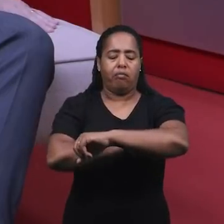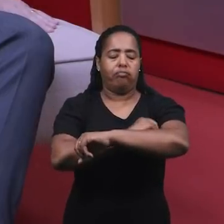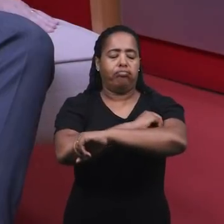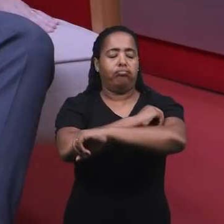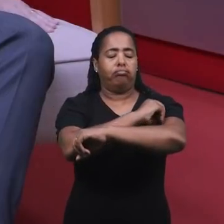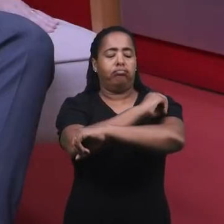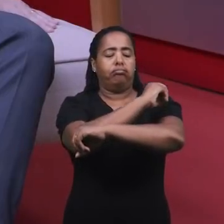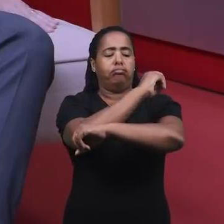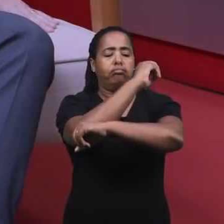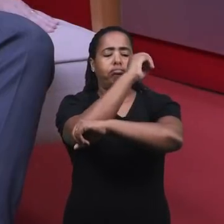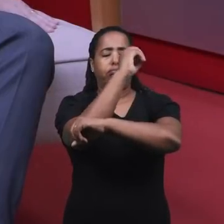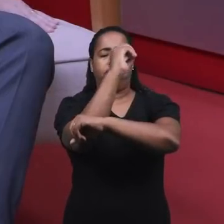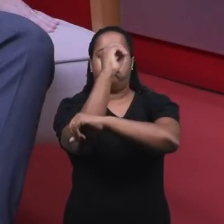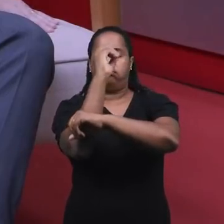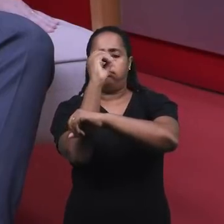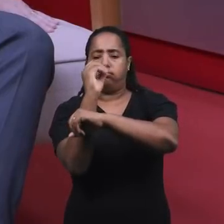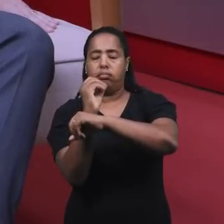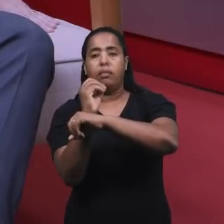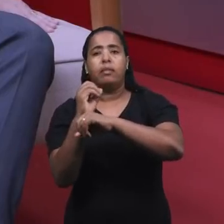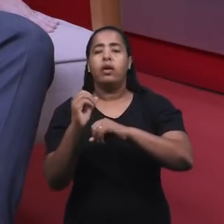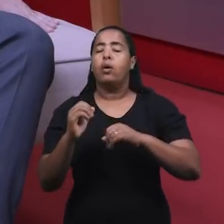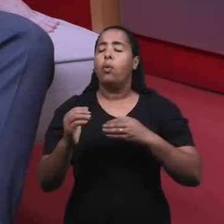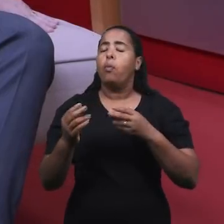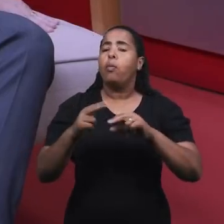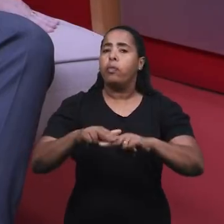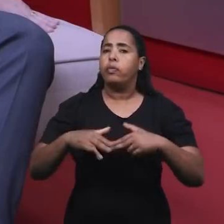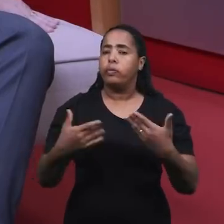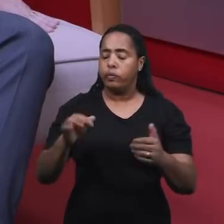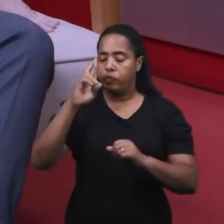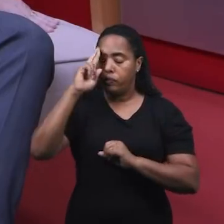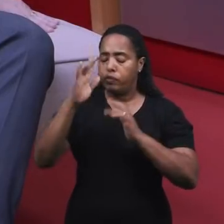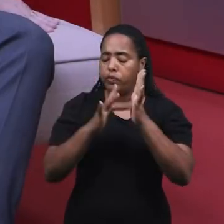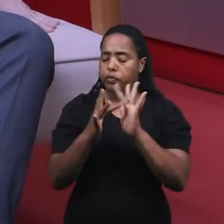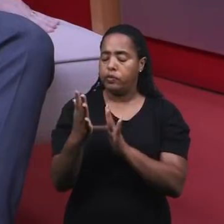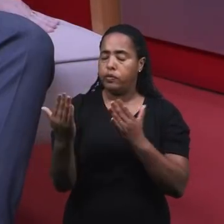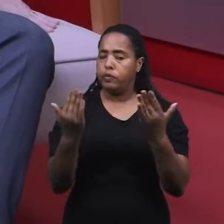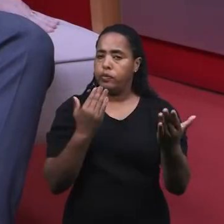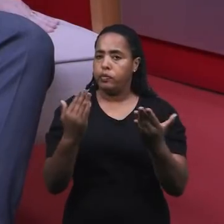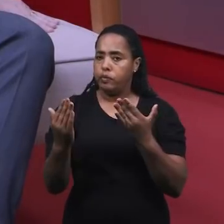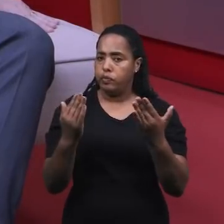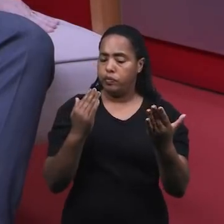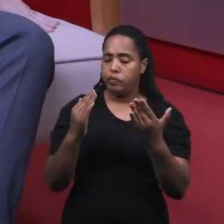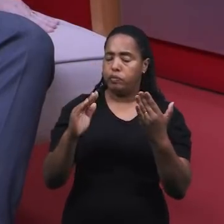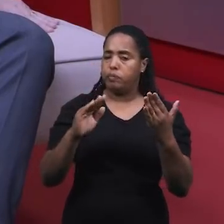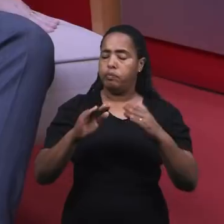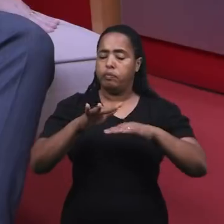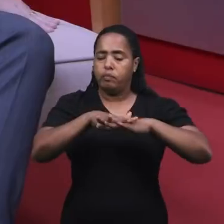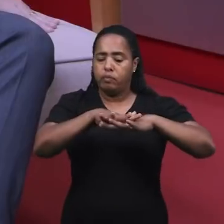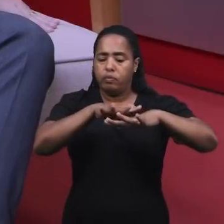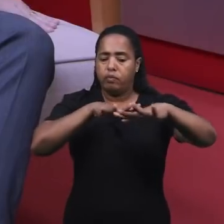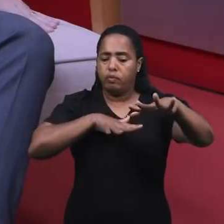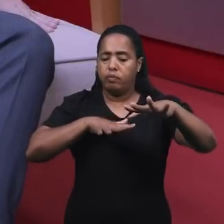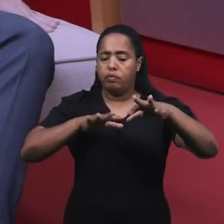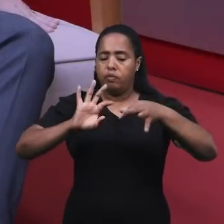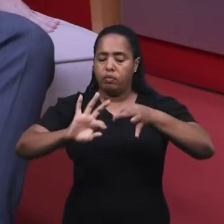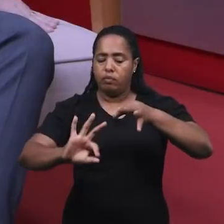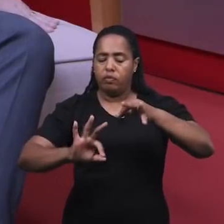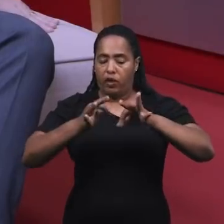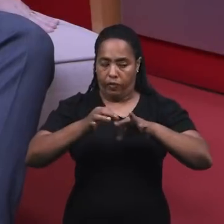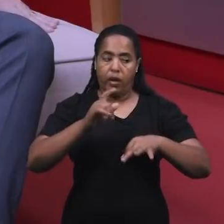Senhor Jesus utiliza a figura da vinha? Aí agora já não é mais histórico. É o aspecto profético, né,